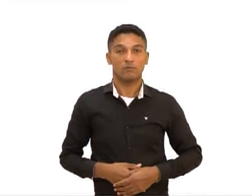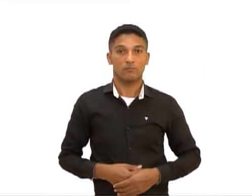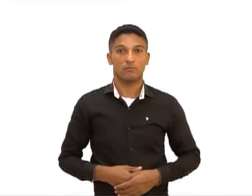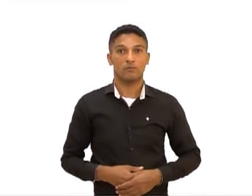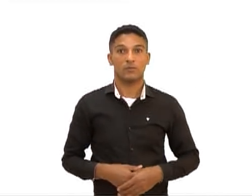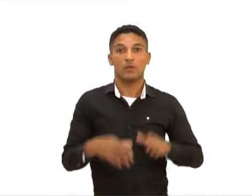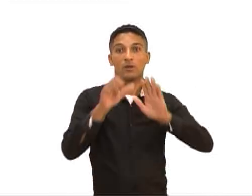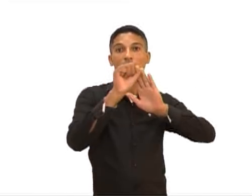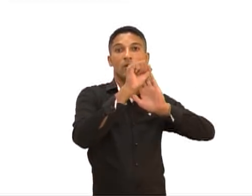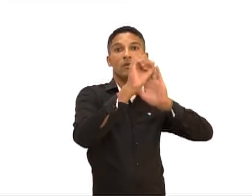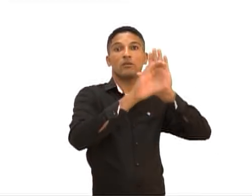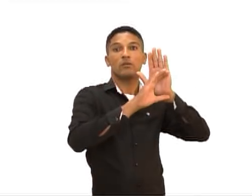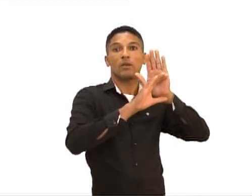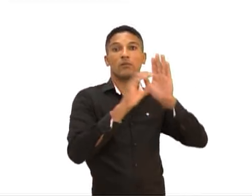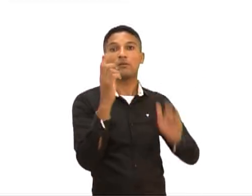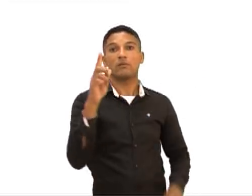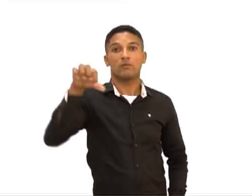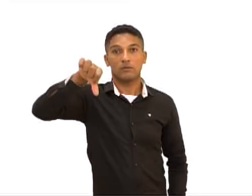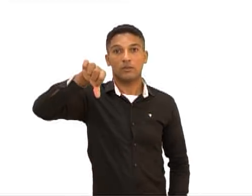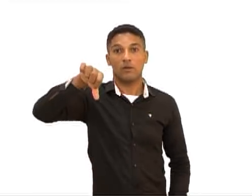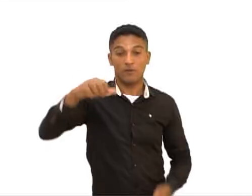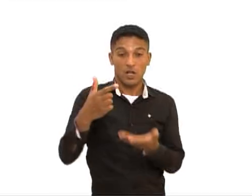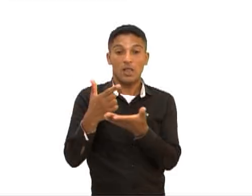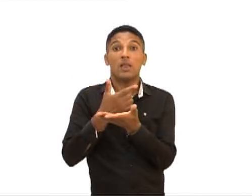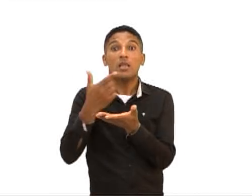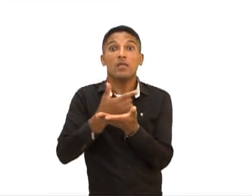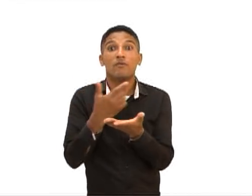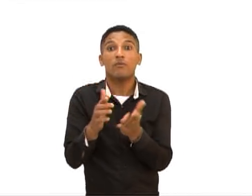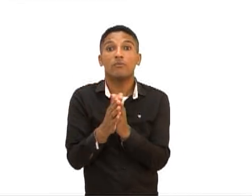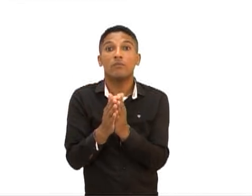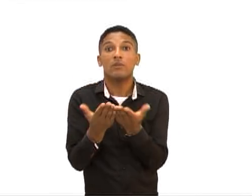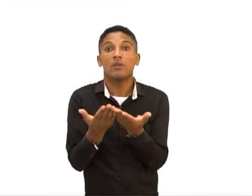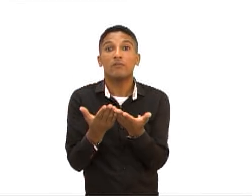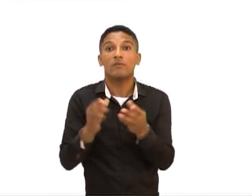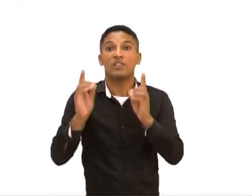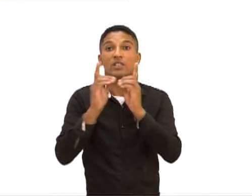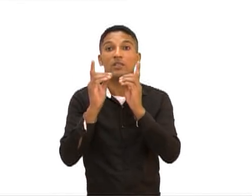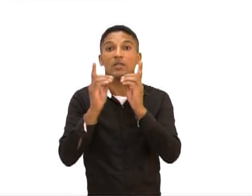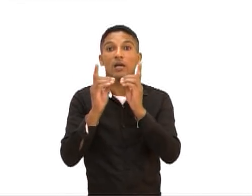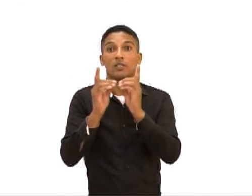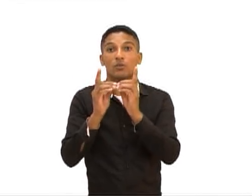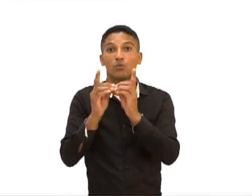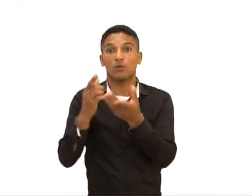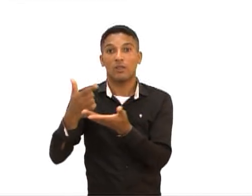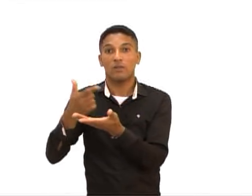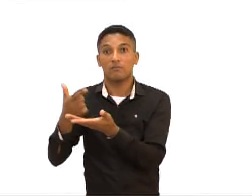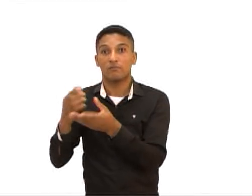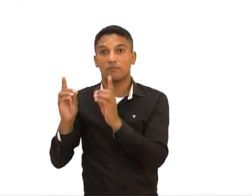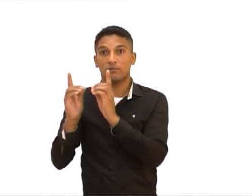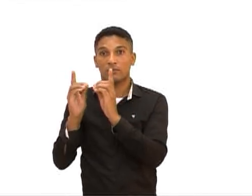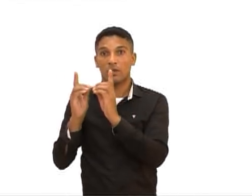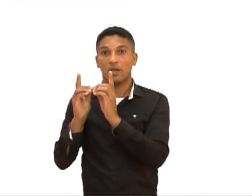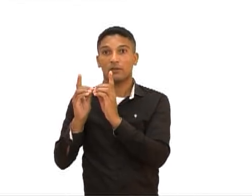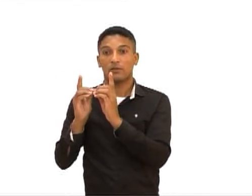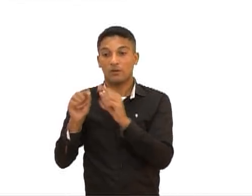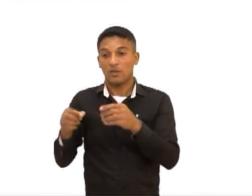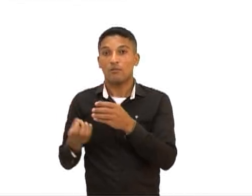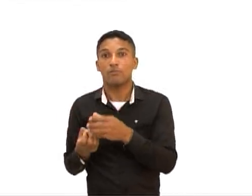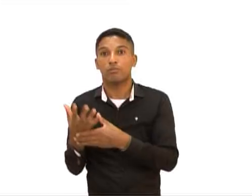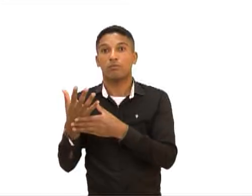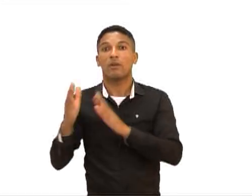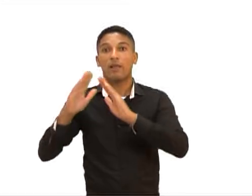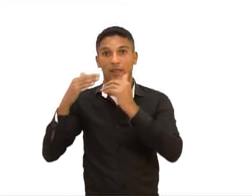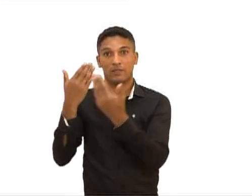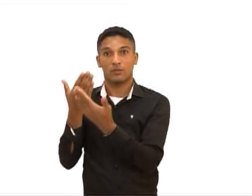No século XIX, o livro didático surgiu como um adicional à Bíblia, até então o único livro aceito